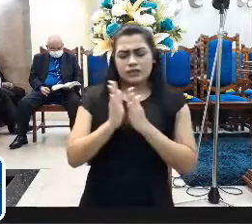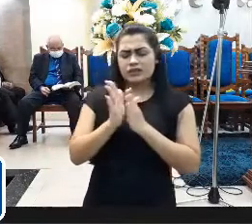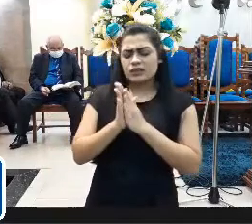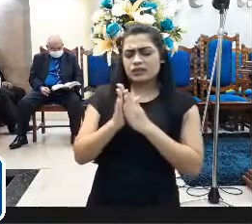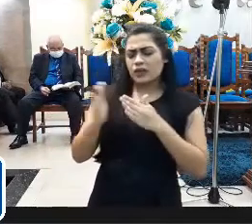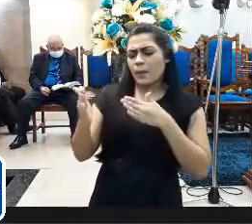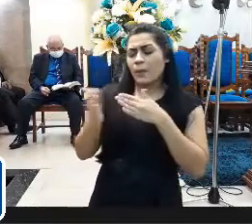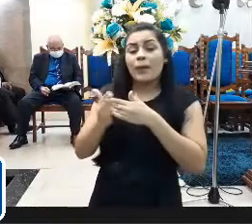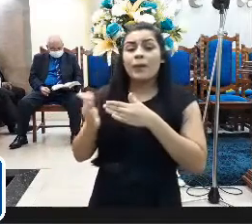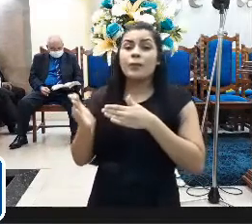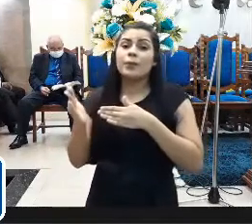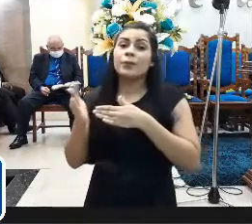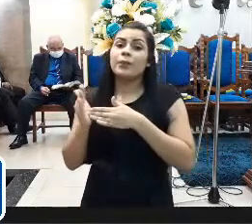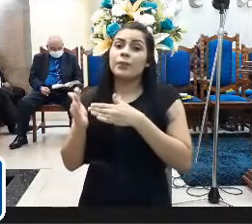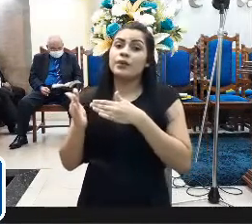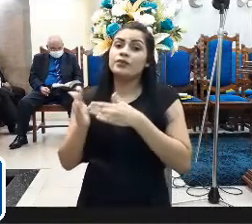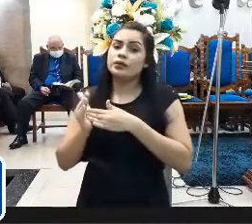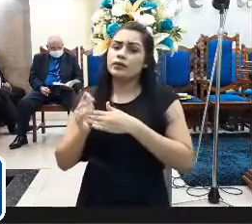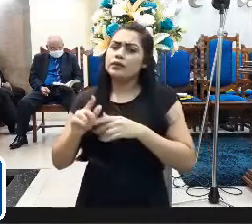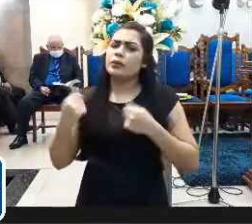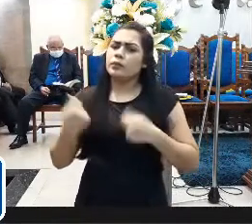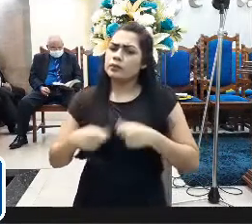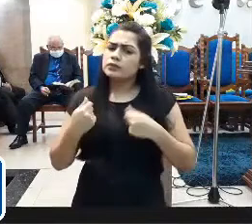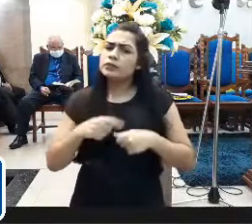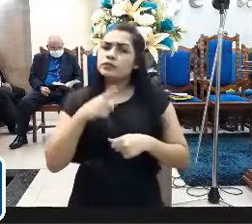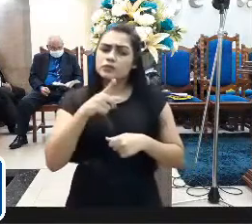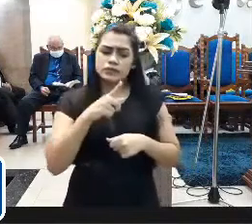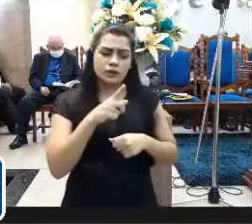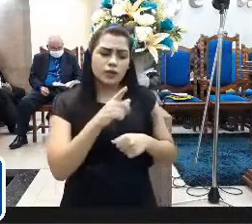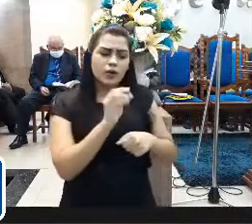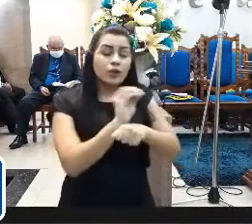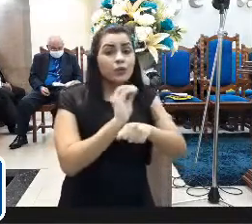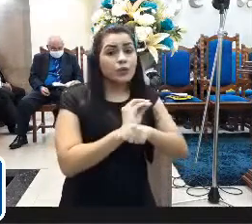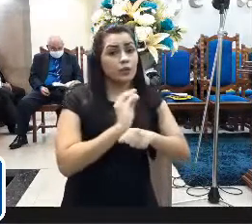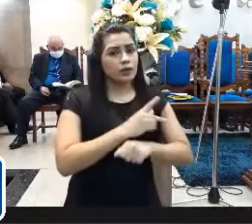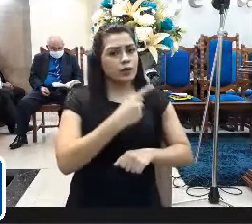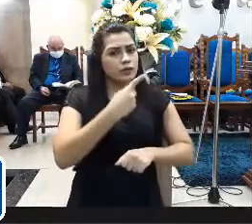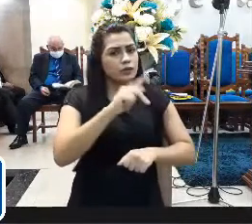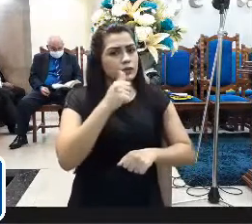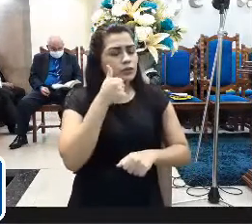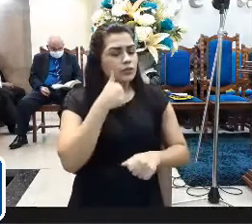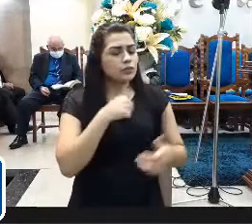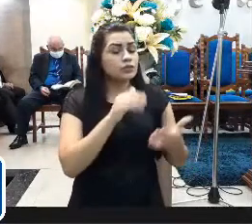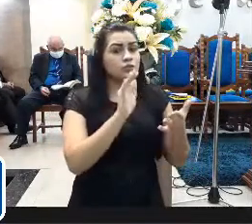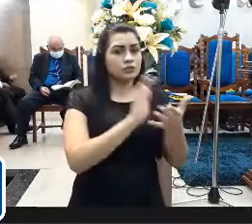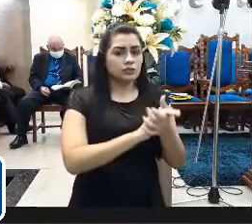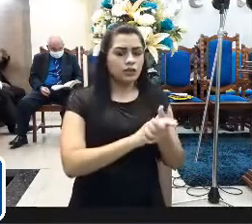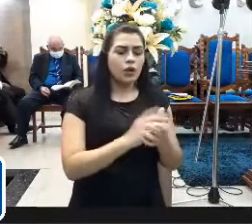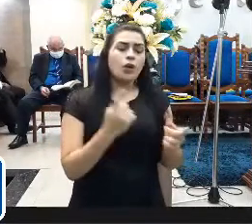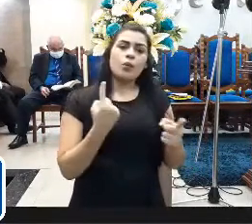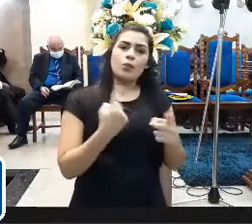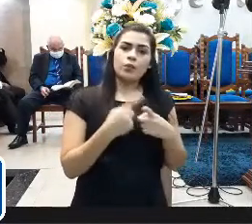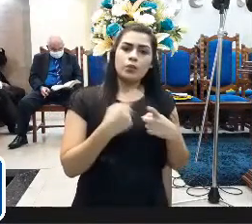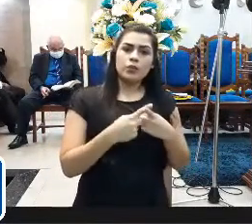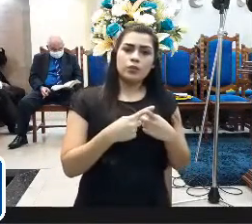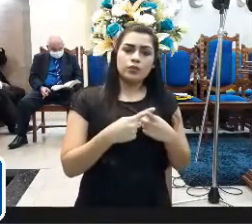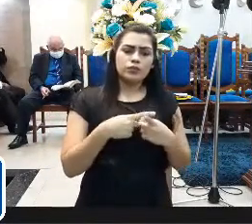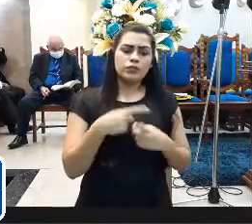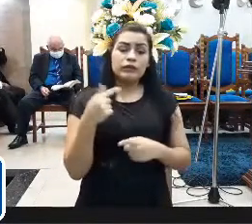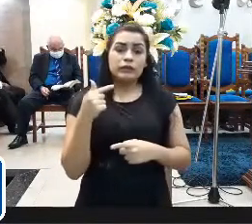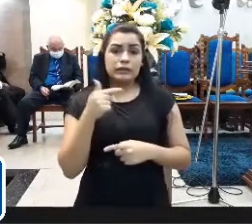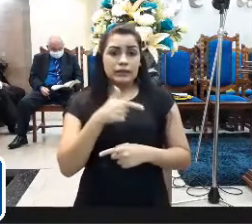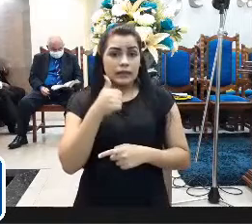ela bem. Dê honra a ela. Aleluia! Porque ela é co-herdeira da